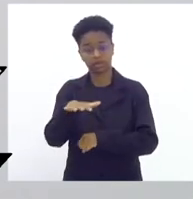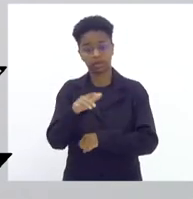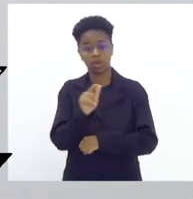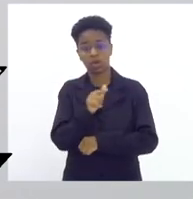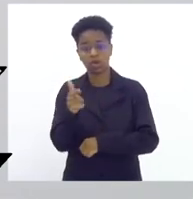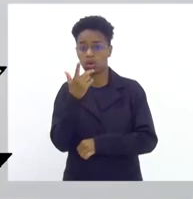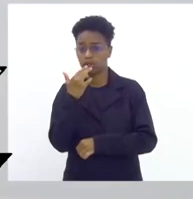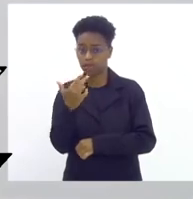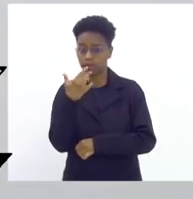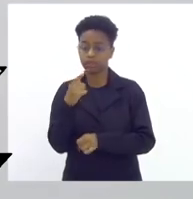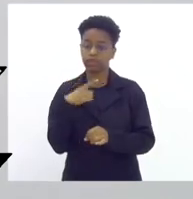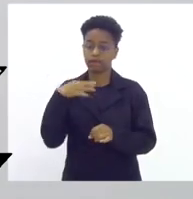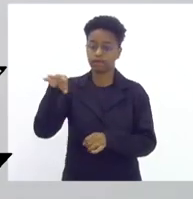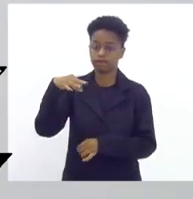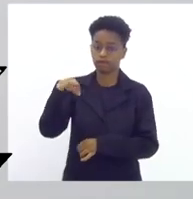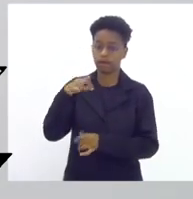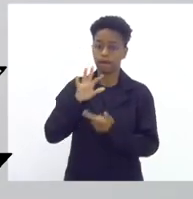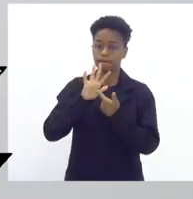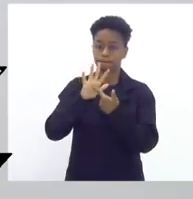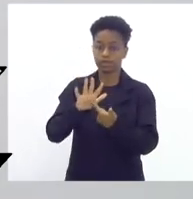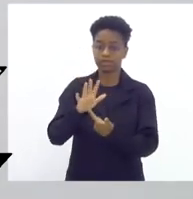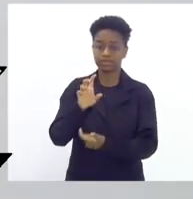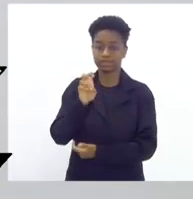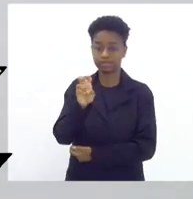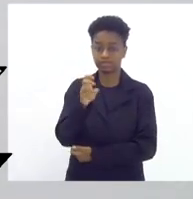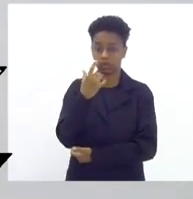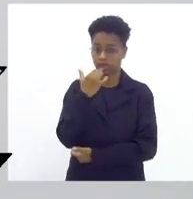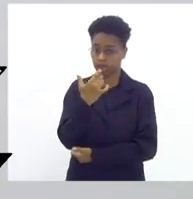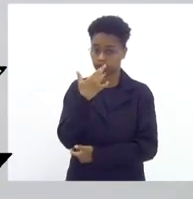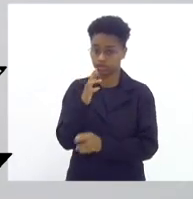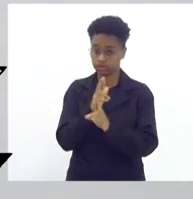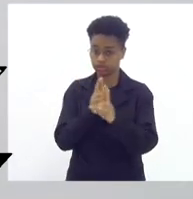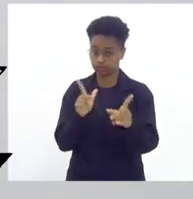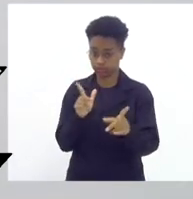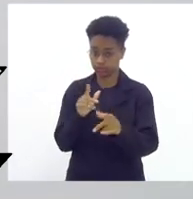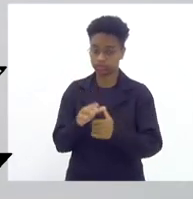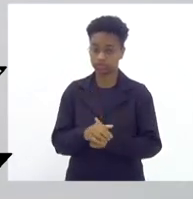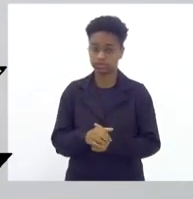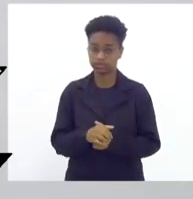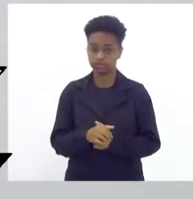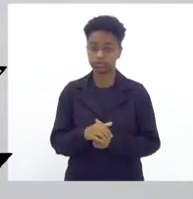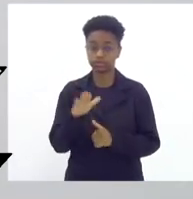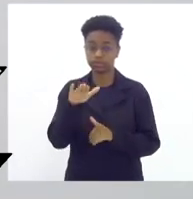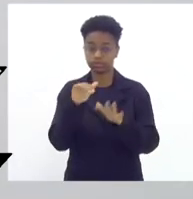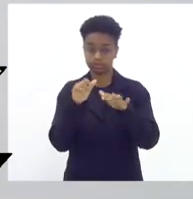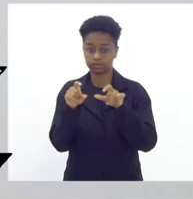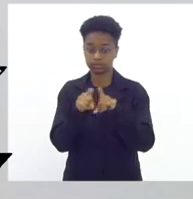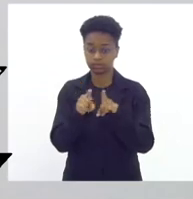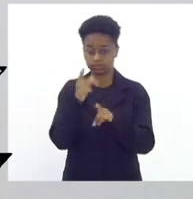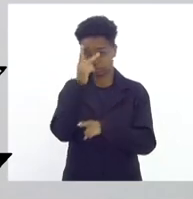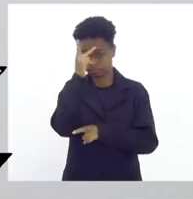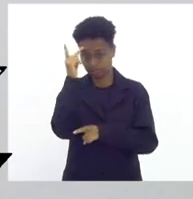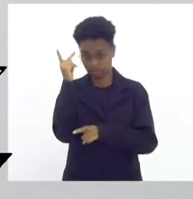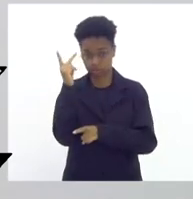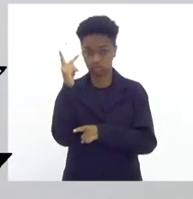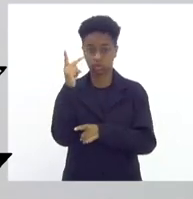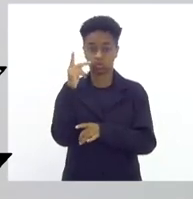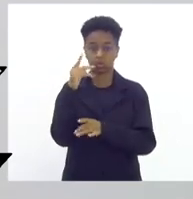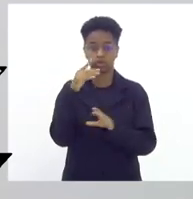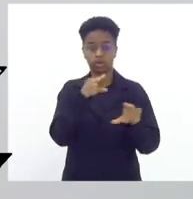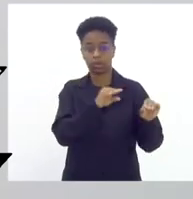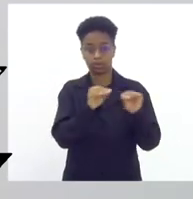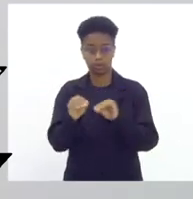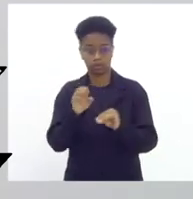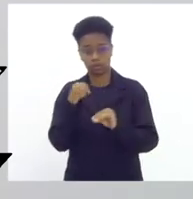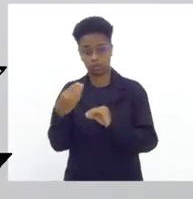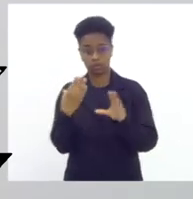do Zap da Cidadania com cinco idiomas diferentes chamando para qualquer migrante refugiado ou a